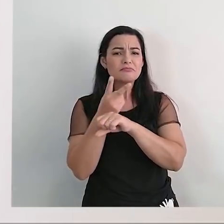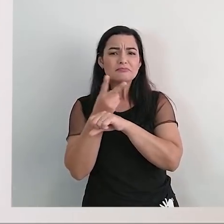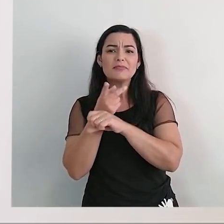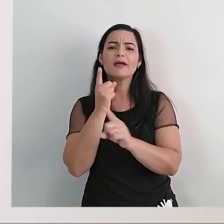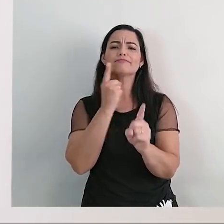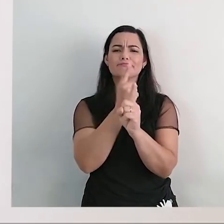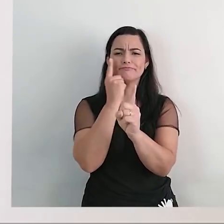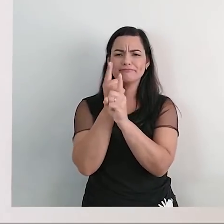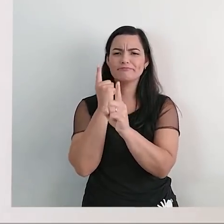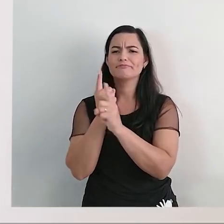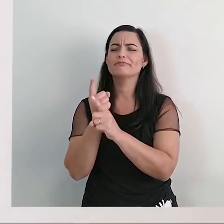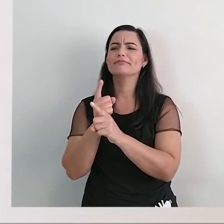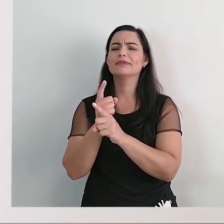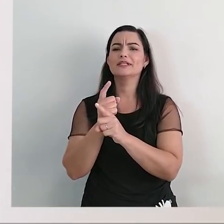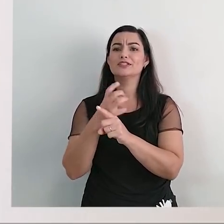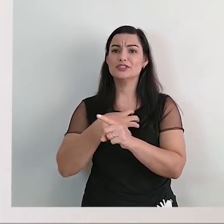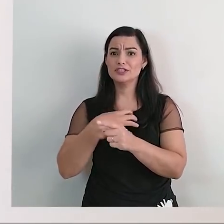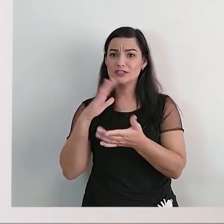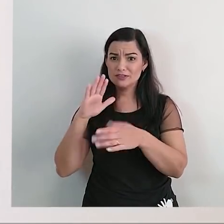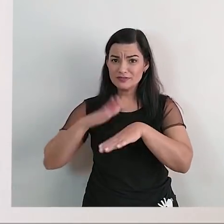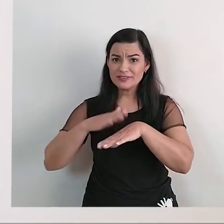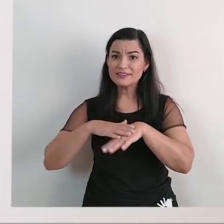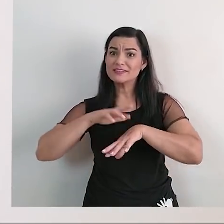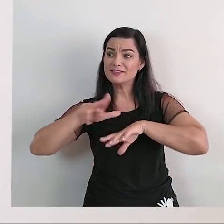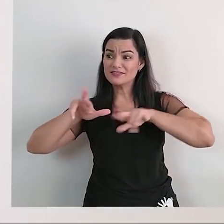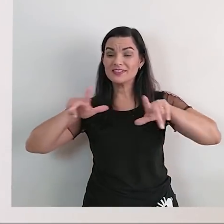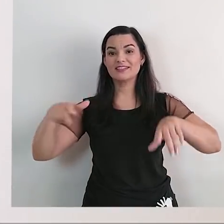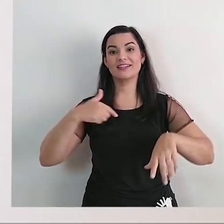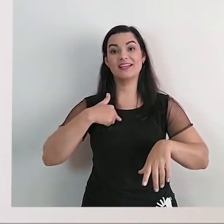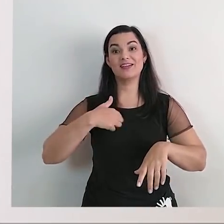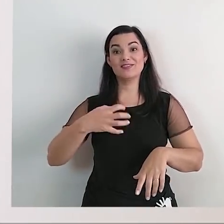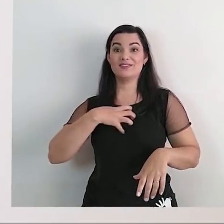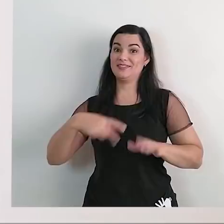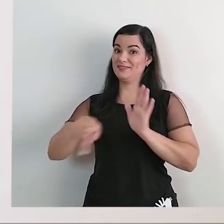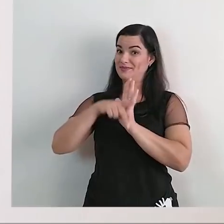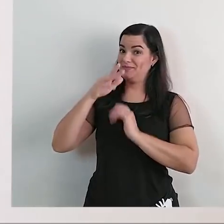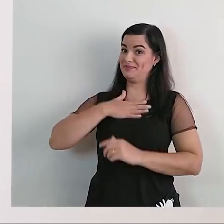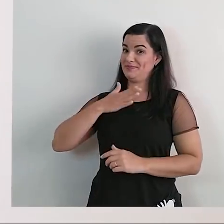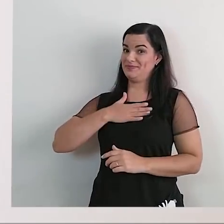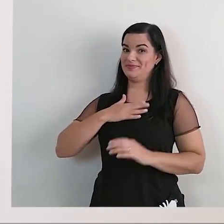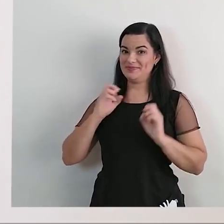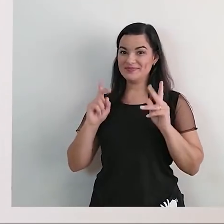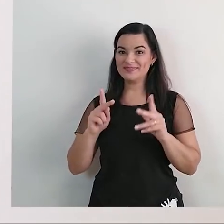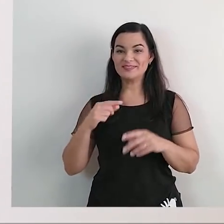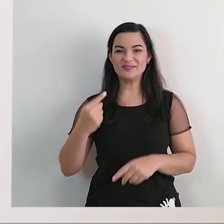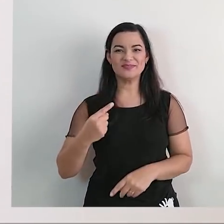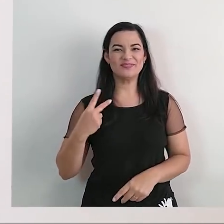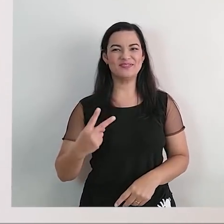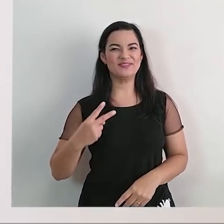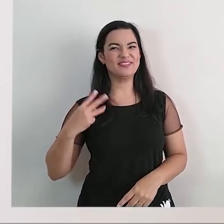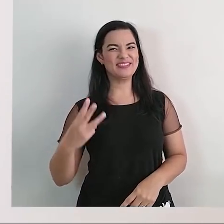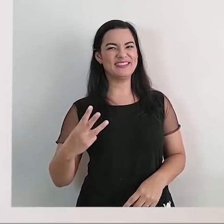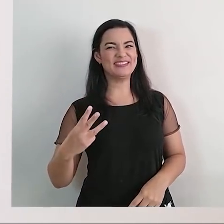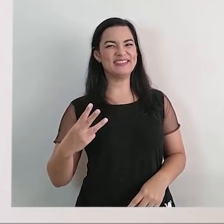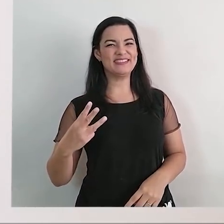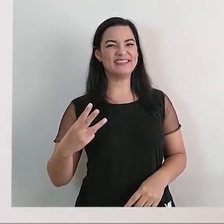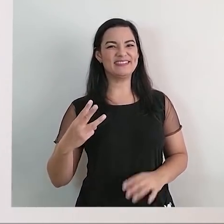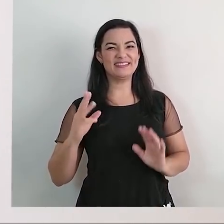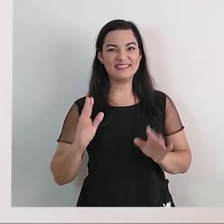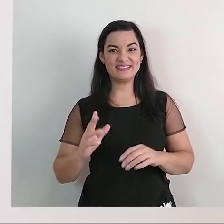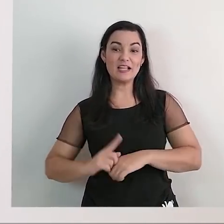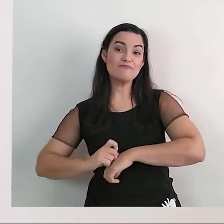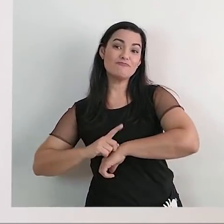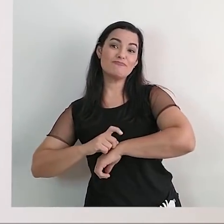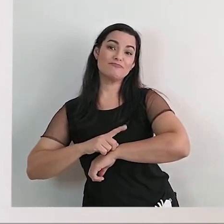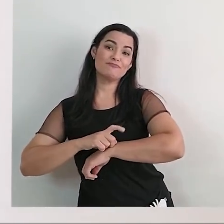você vai encontrar diferentes maneiras de fazer. Eu vou fazer do meu jeito. Vamos lá? É 1, é 2,